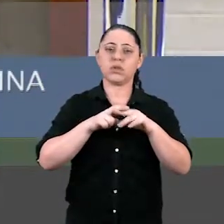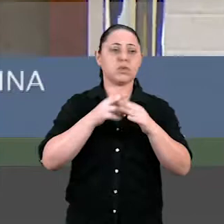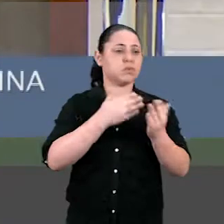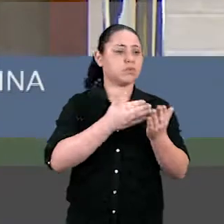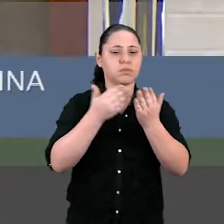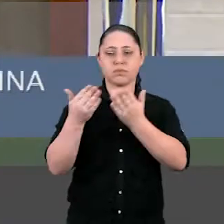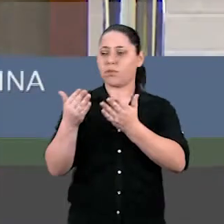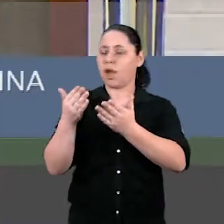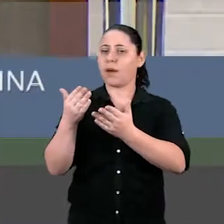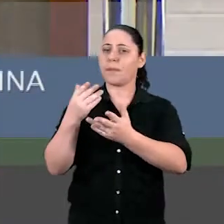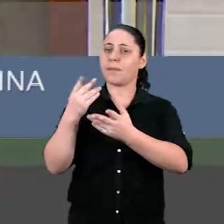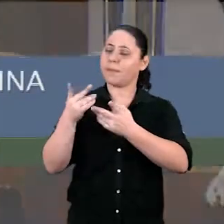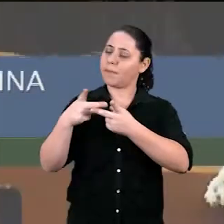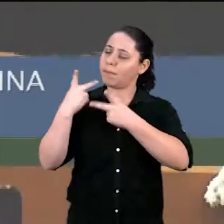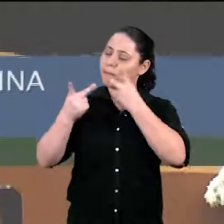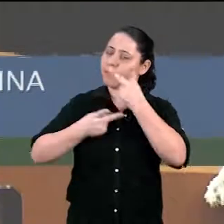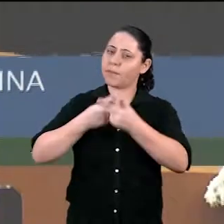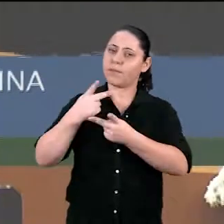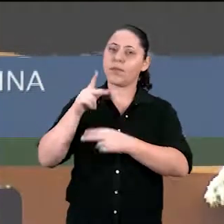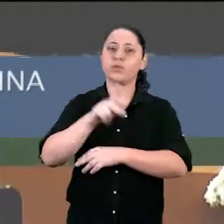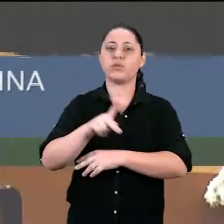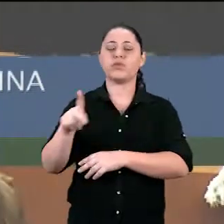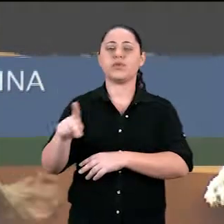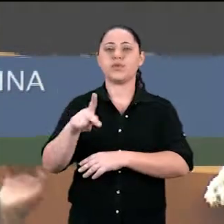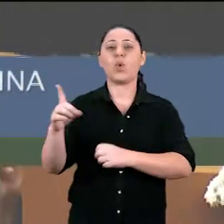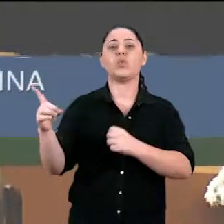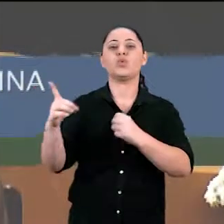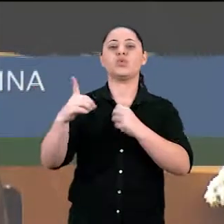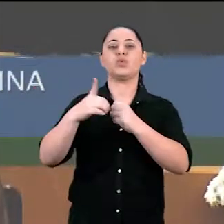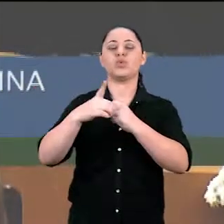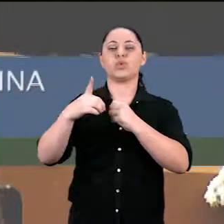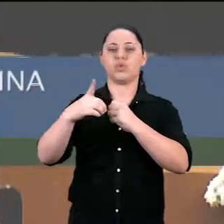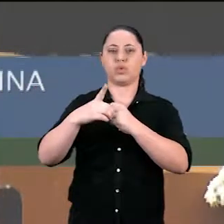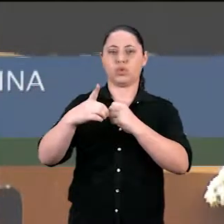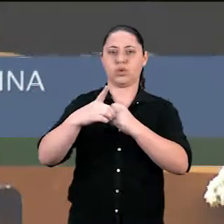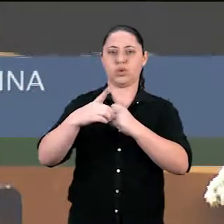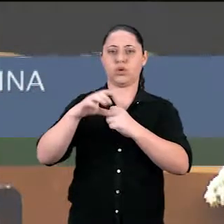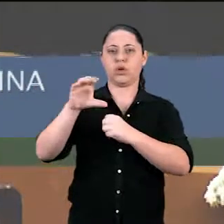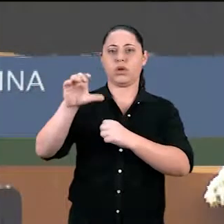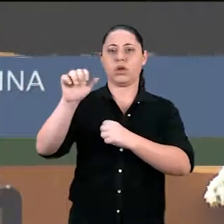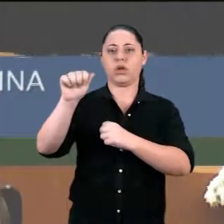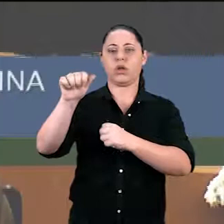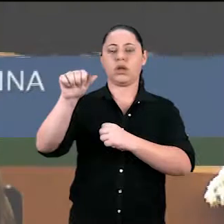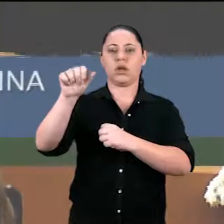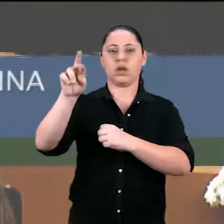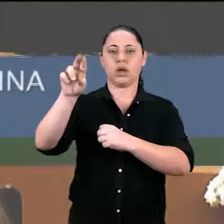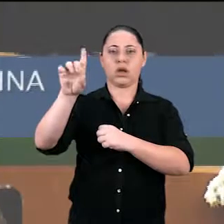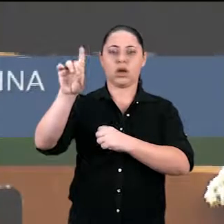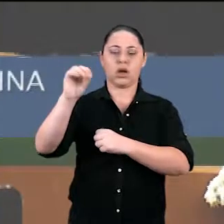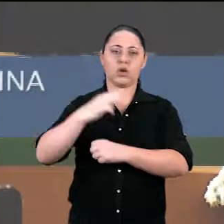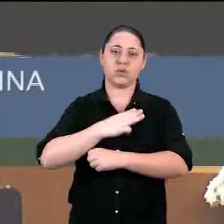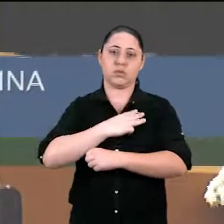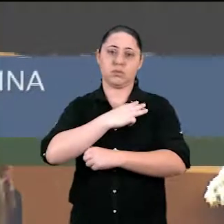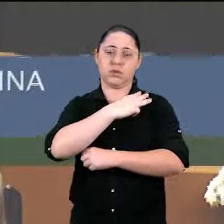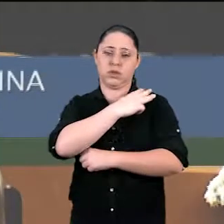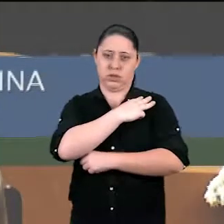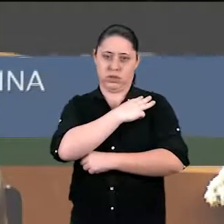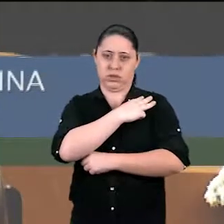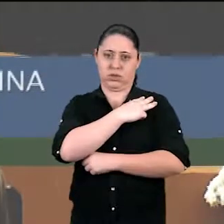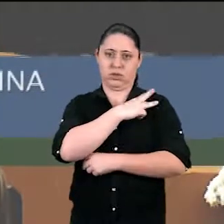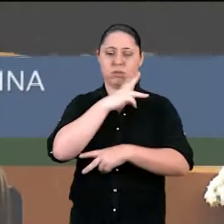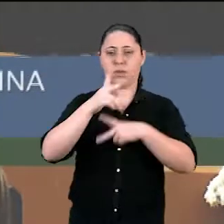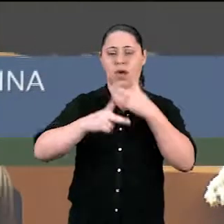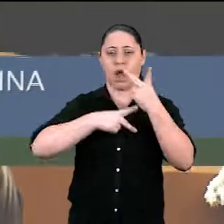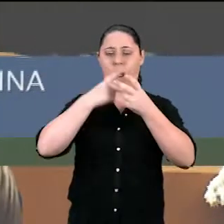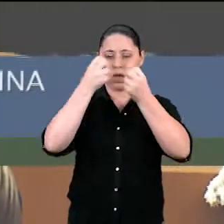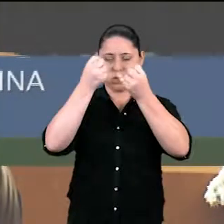a palavra ao colega, professor doutor Carlos, ministro Carlos Bacite Robá,